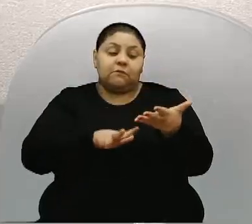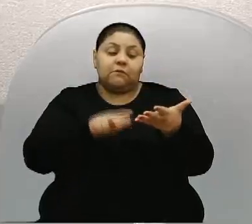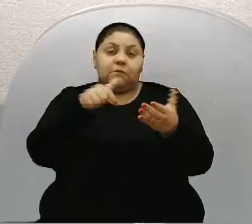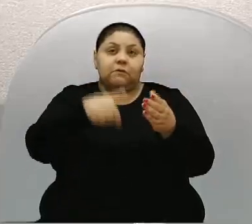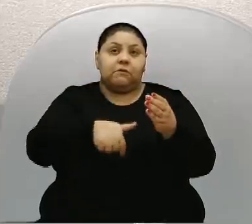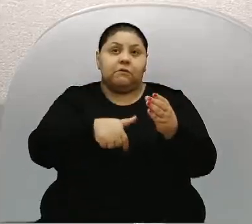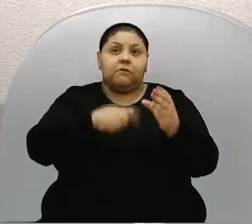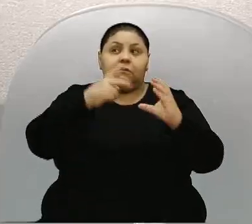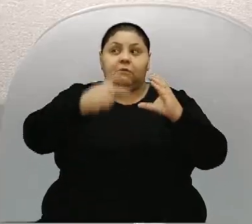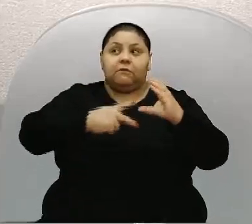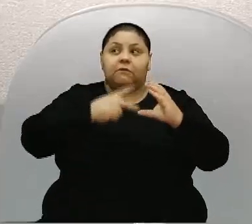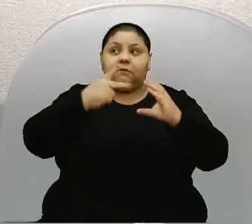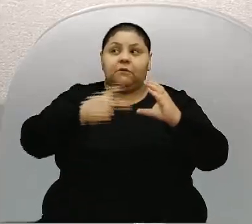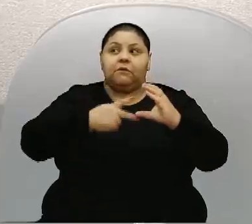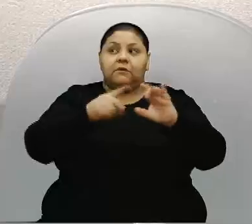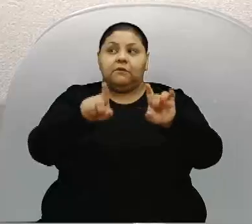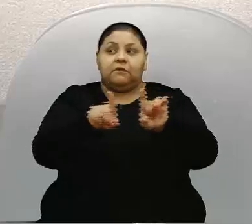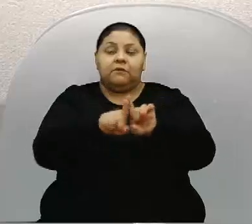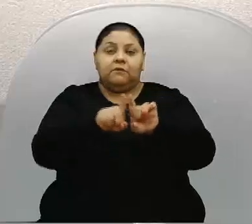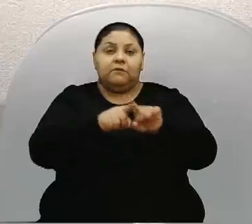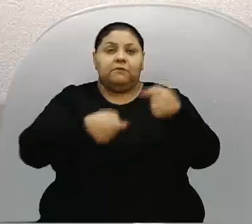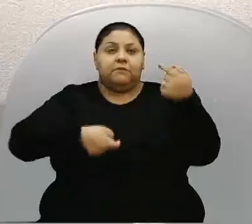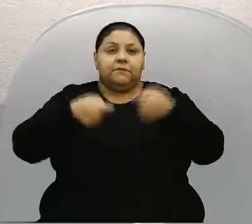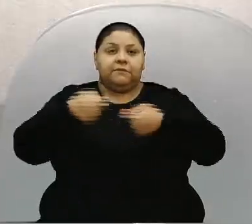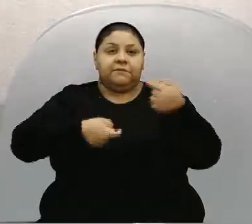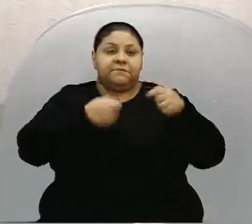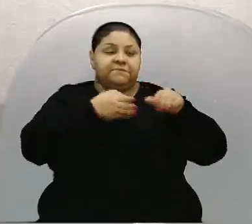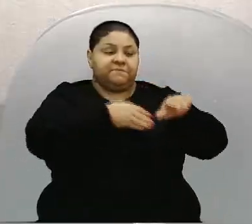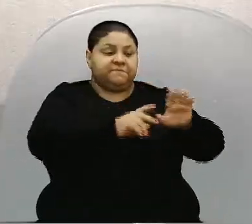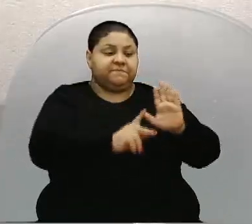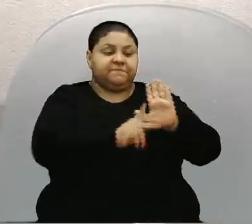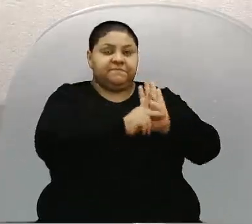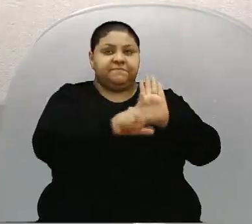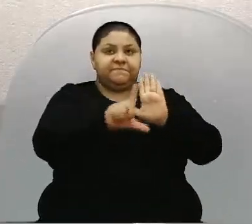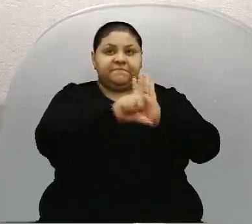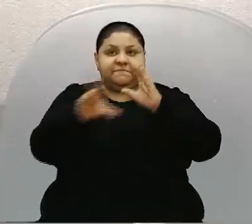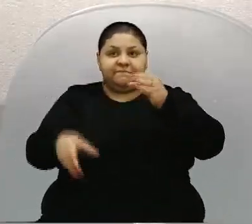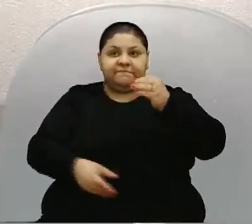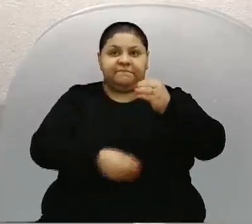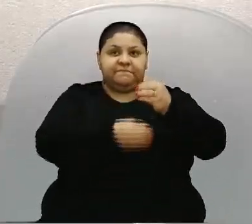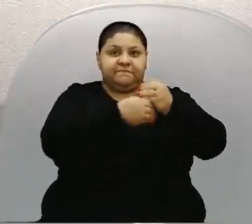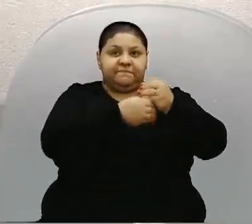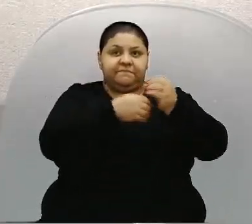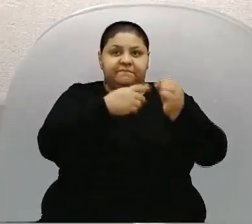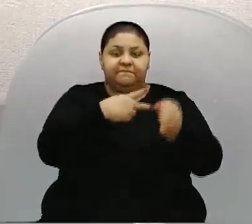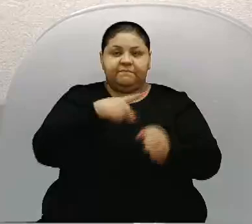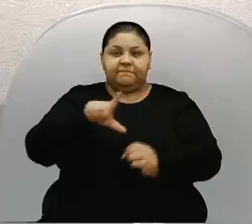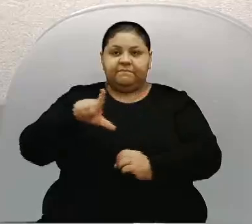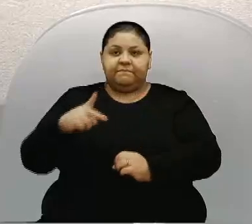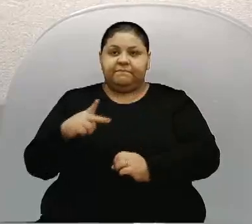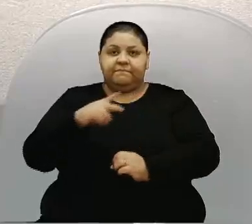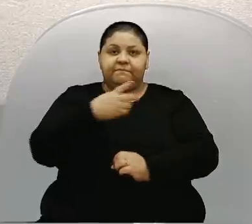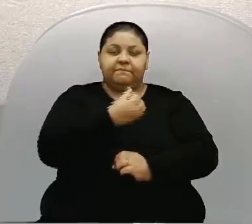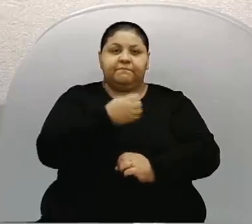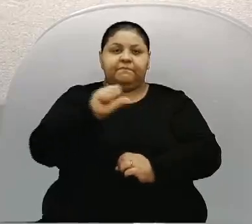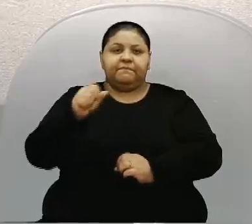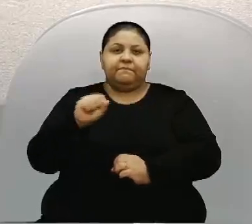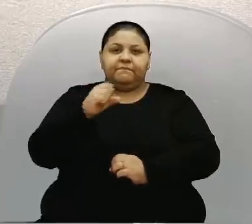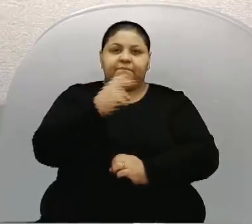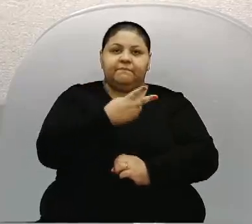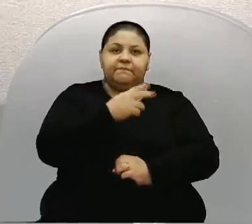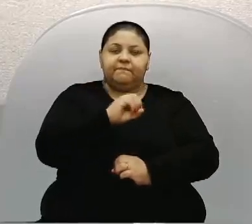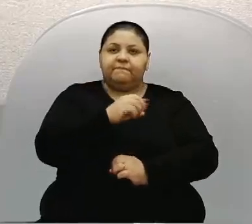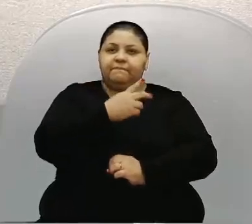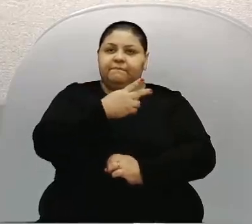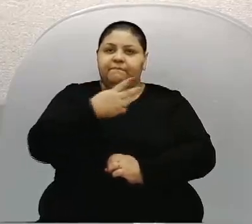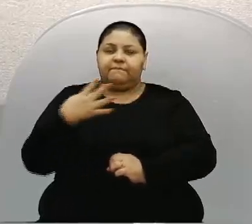Legislativa a presente moção de repúdio ao projeto da Lei Complementar PLP 68 de